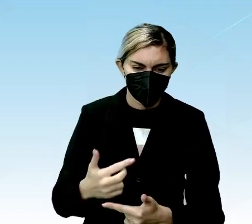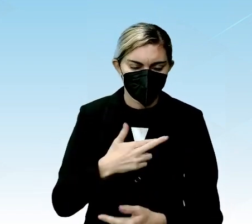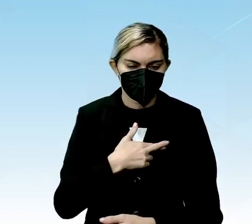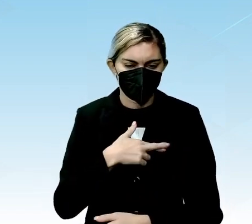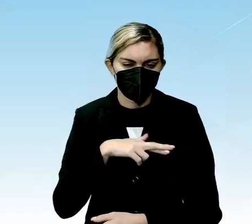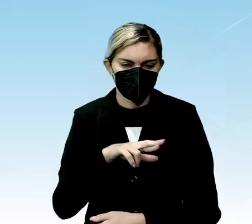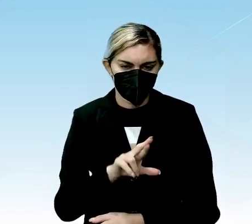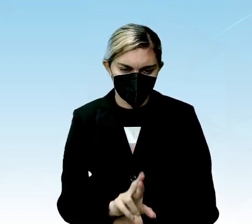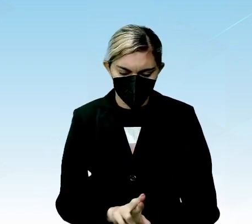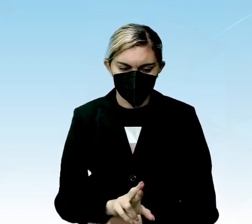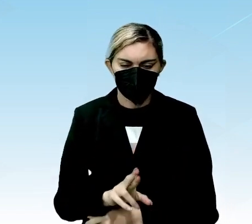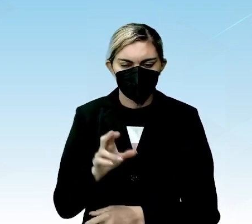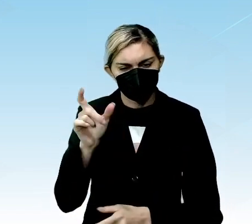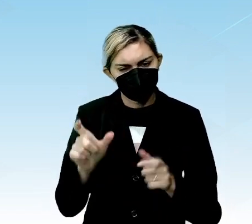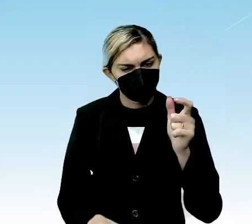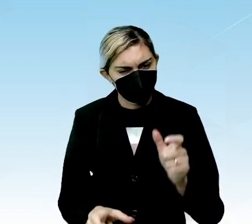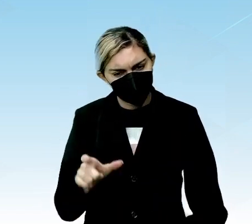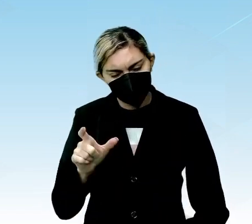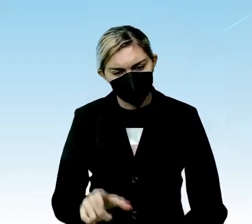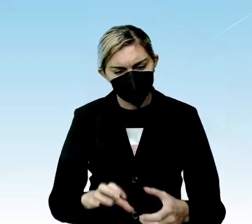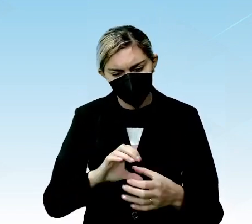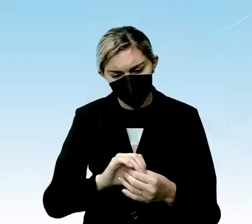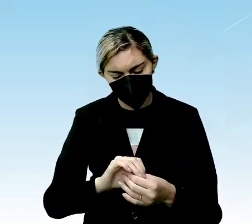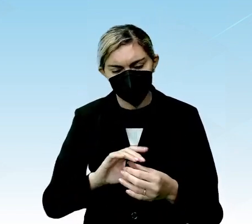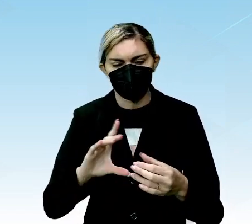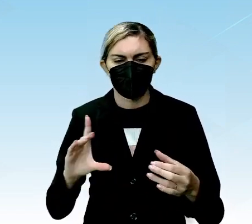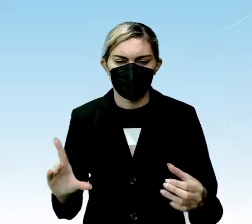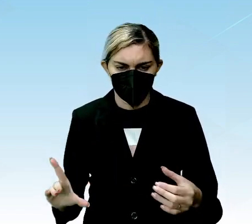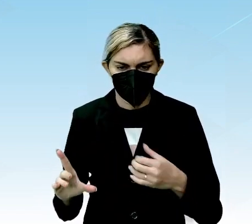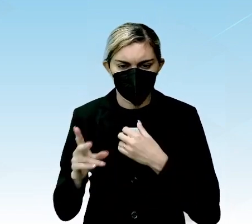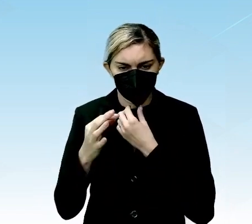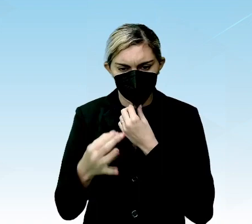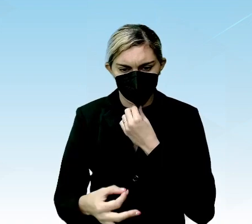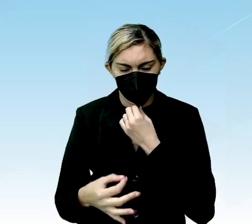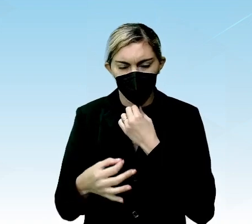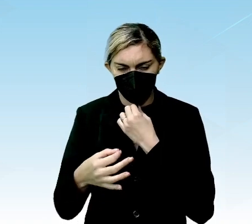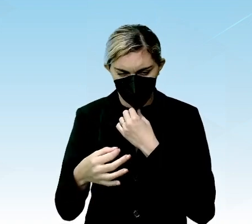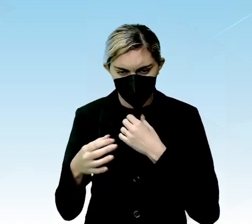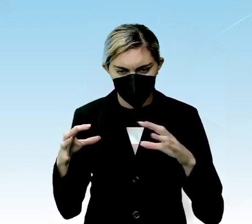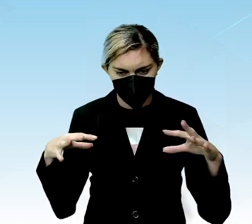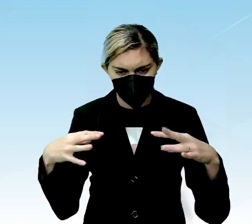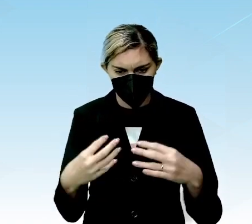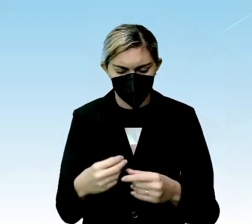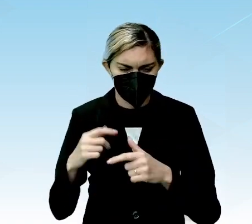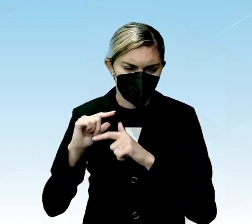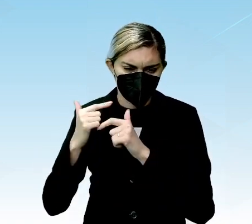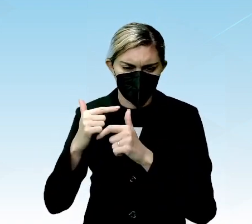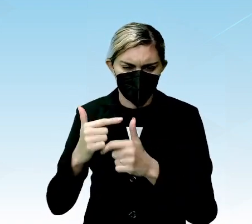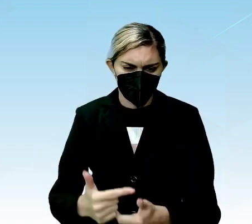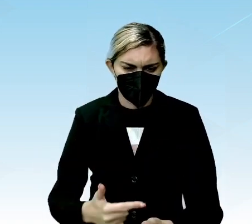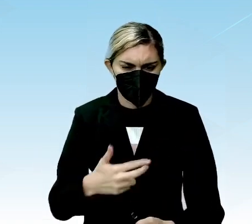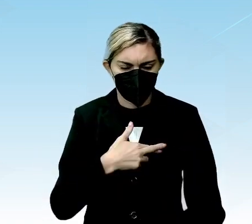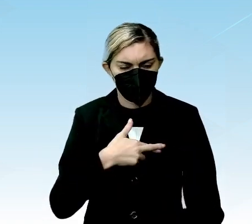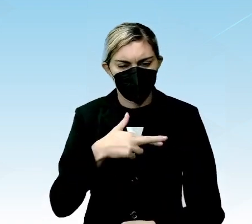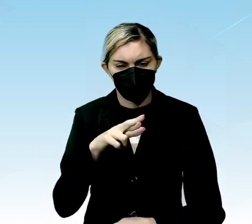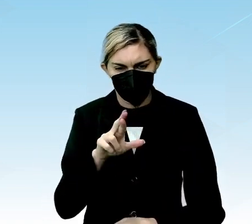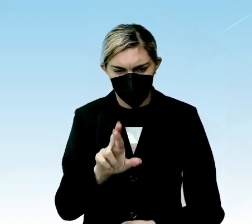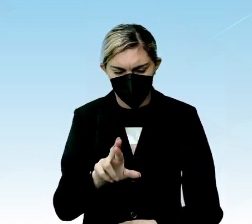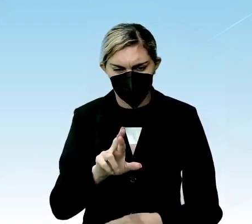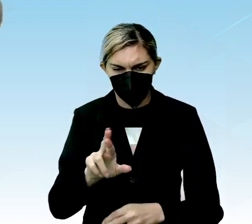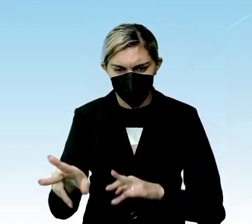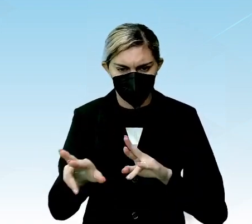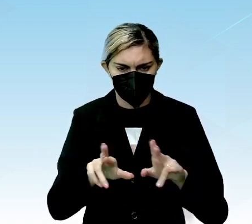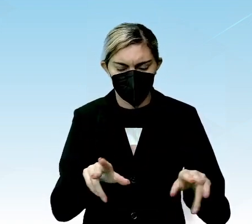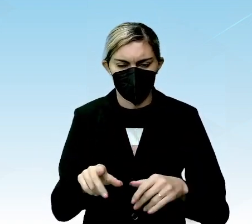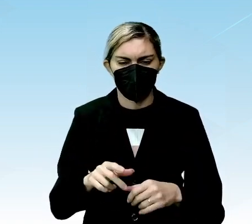religiosas, à cidadania, à democracia, certo? A todas as tradições religiosas, a